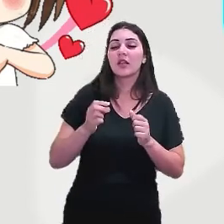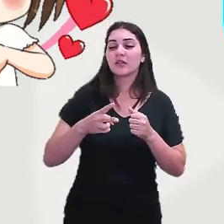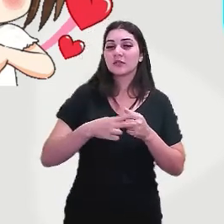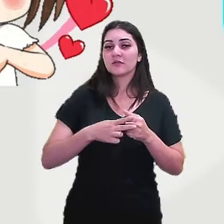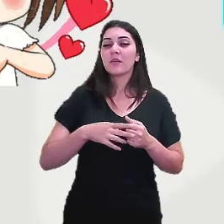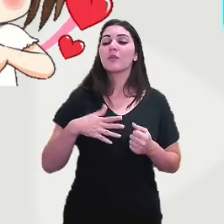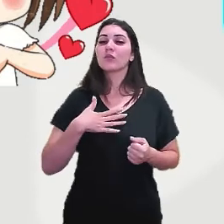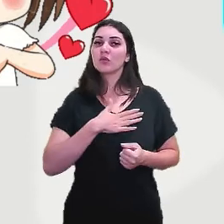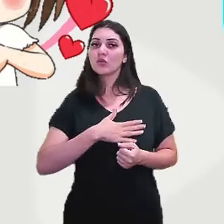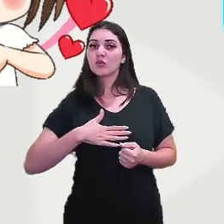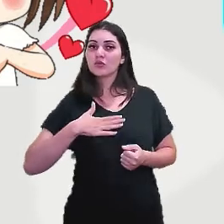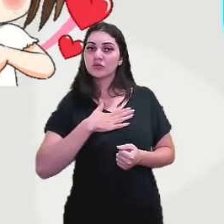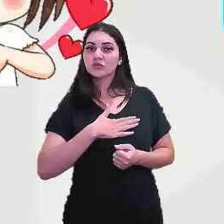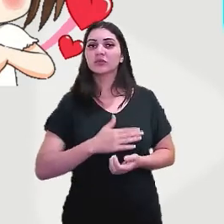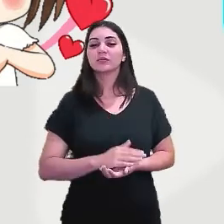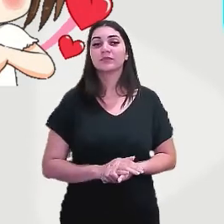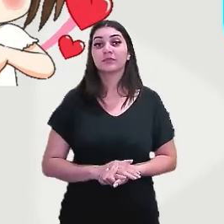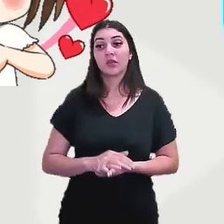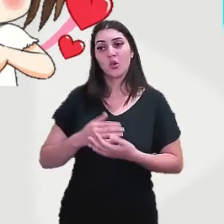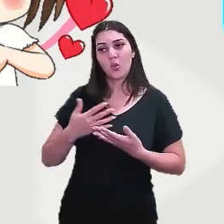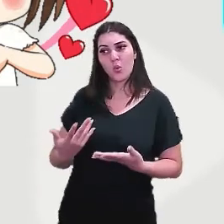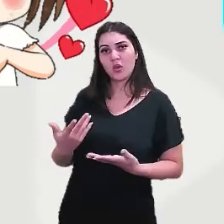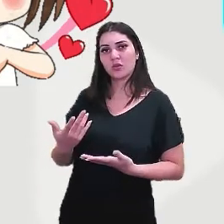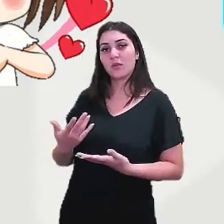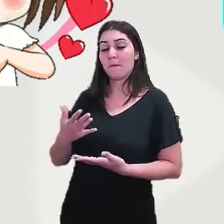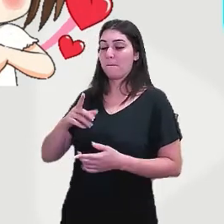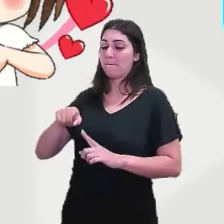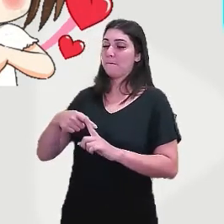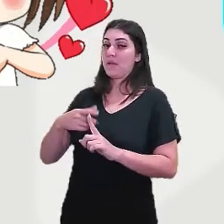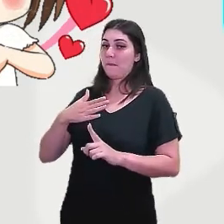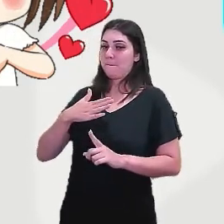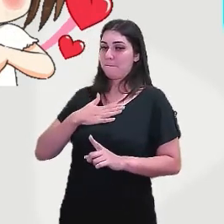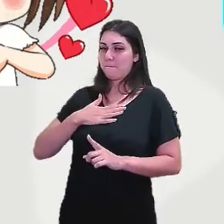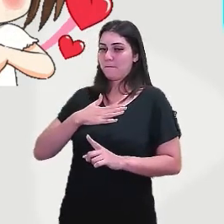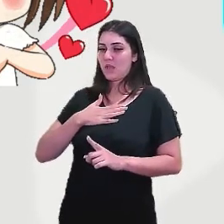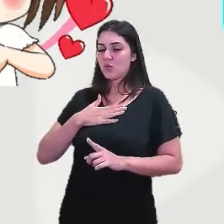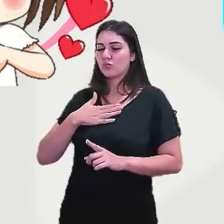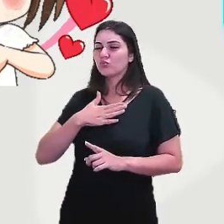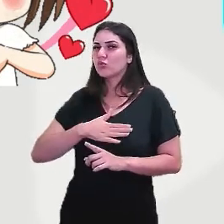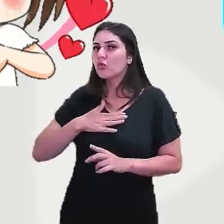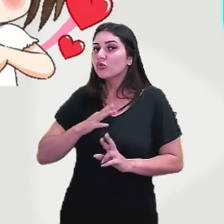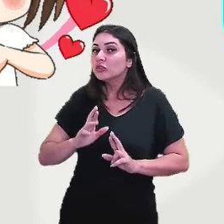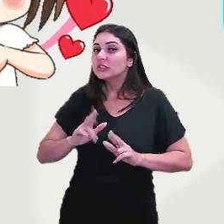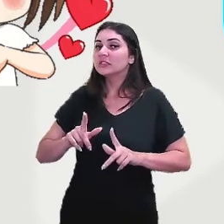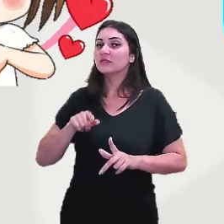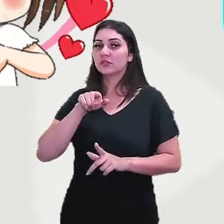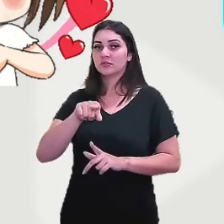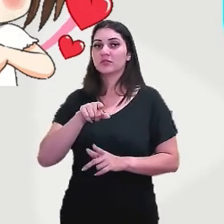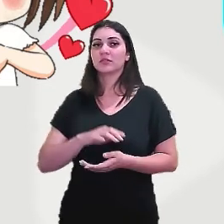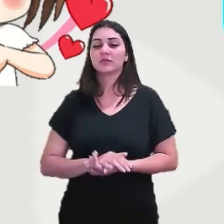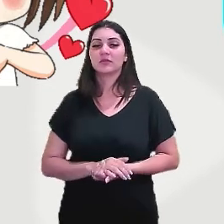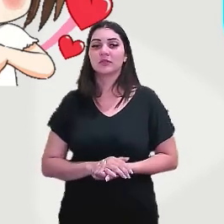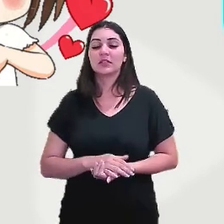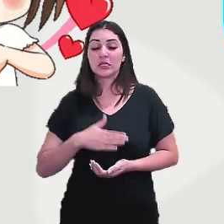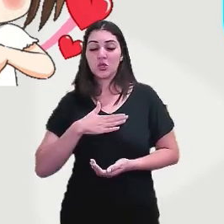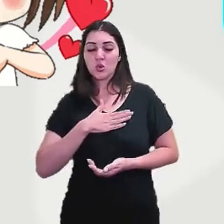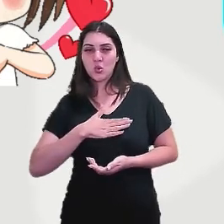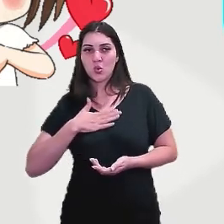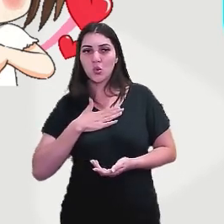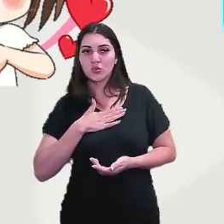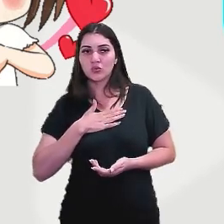são escritas iguais e sentidos diferentes. Então, aqui eu diria que é homônima, né? Porque